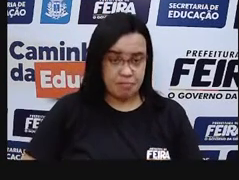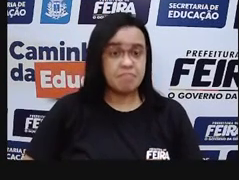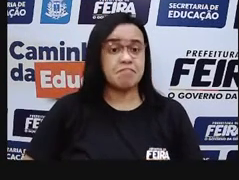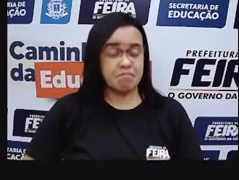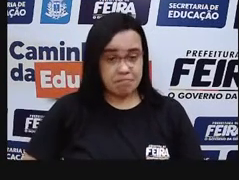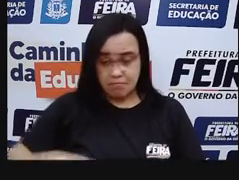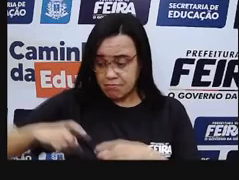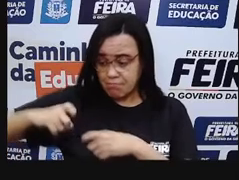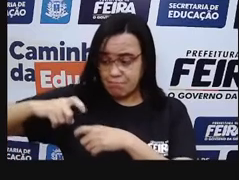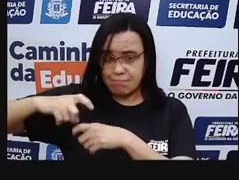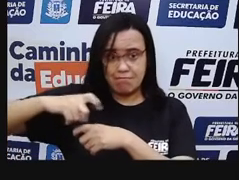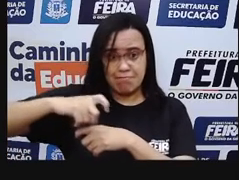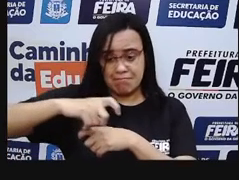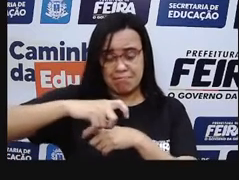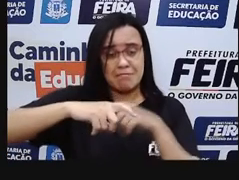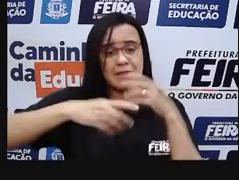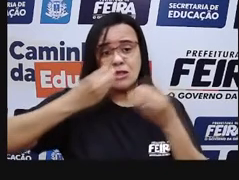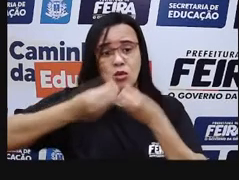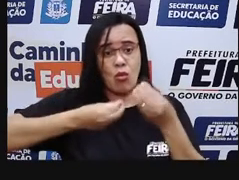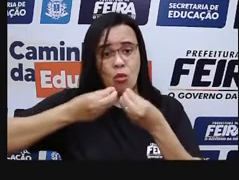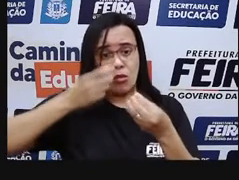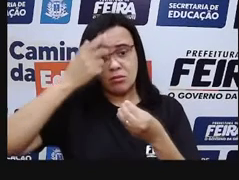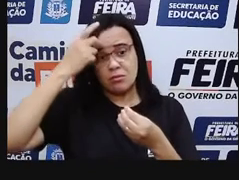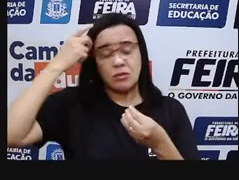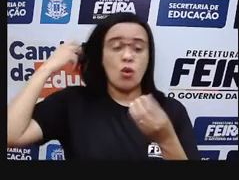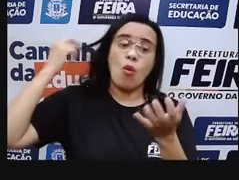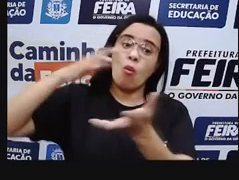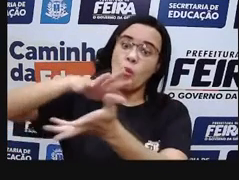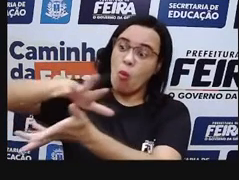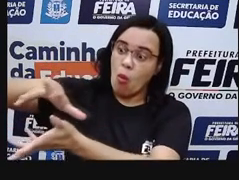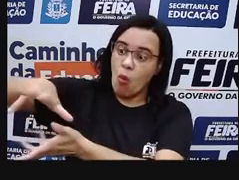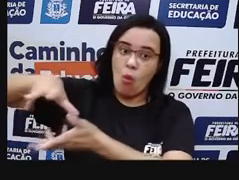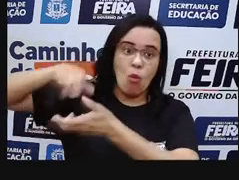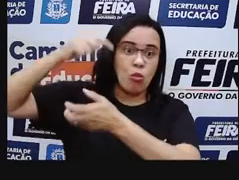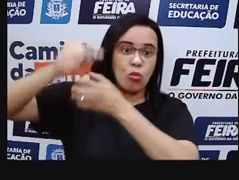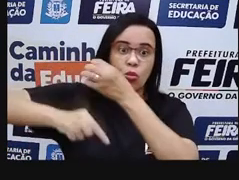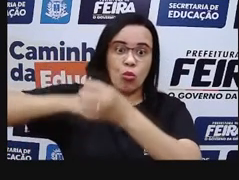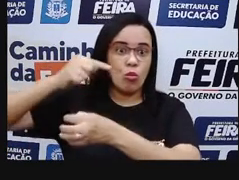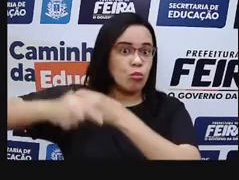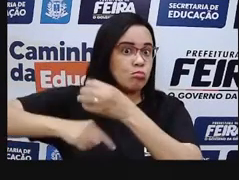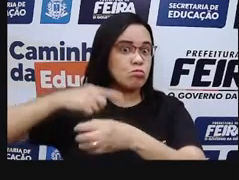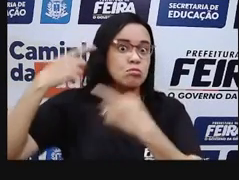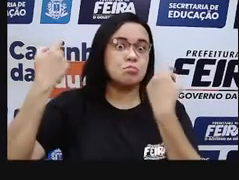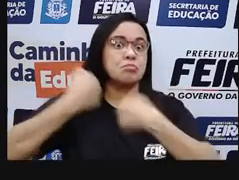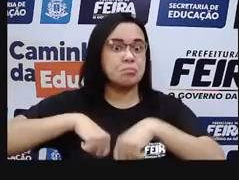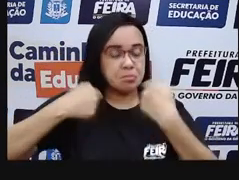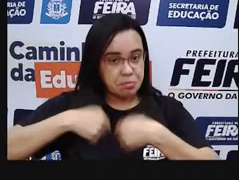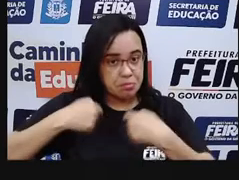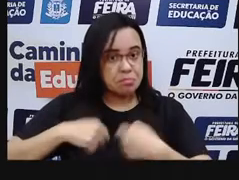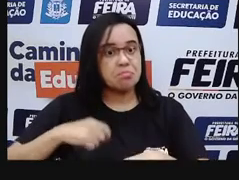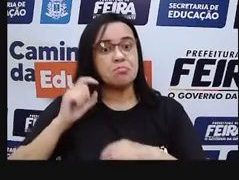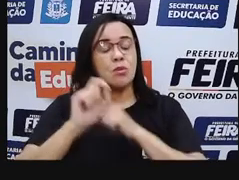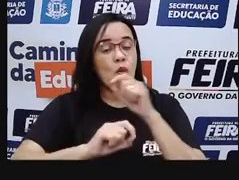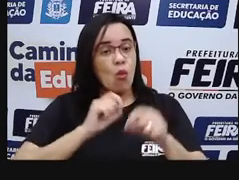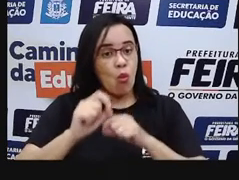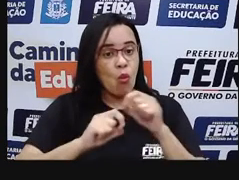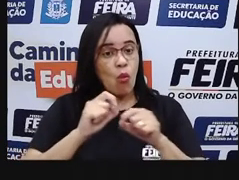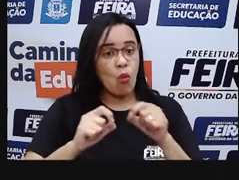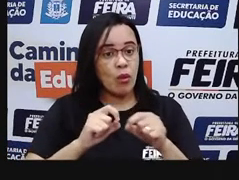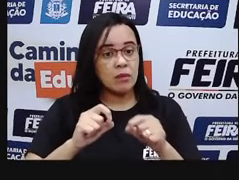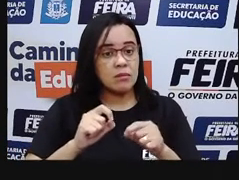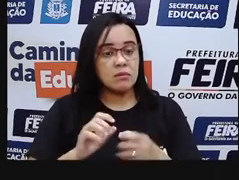resistência à das bactérias as drogas a antibióticos que olha lá